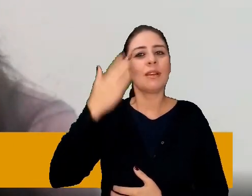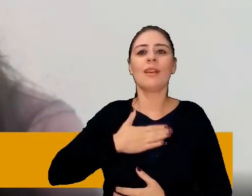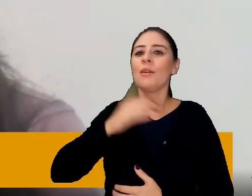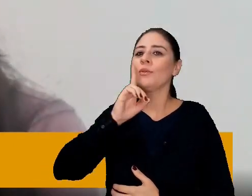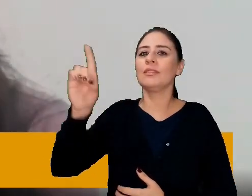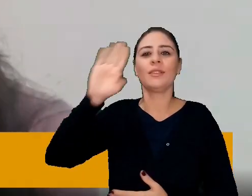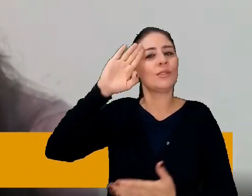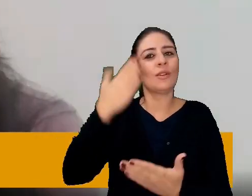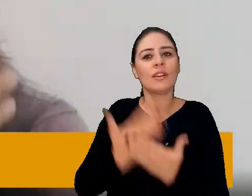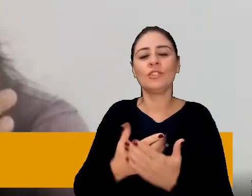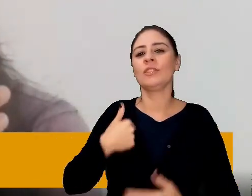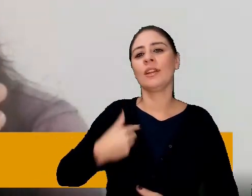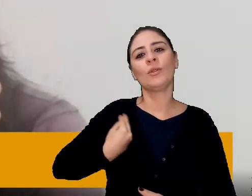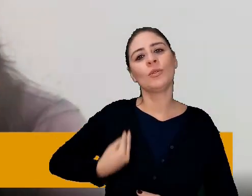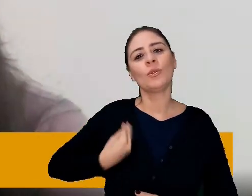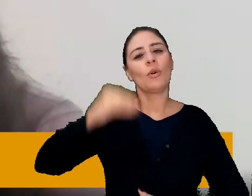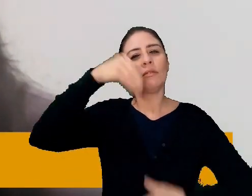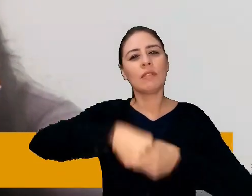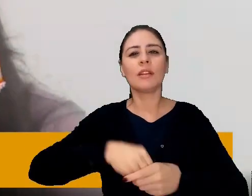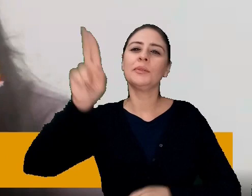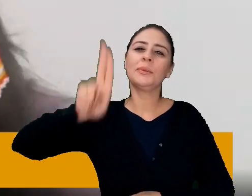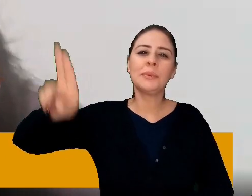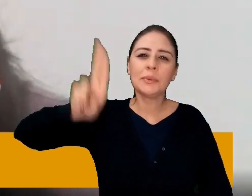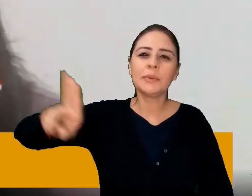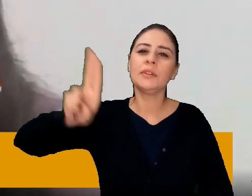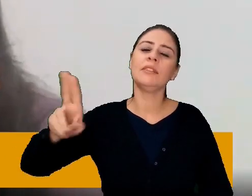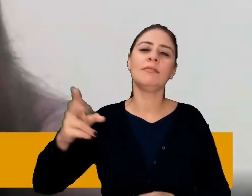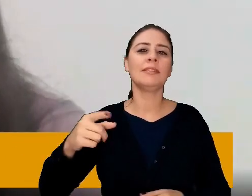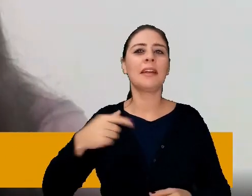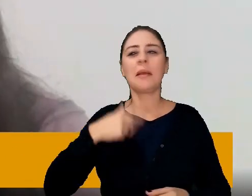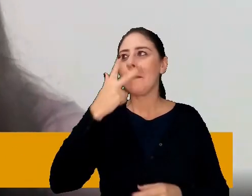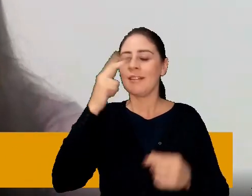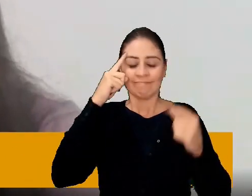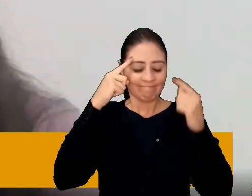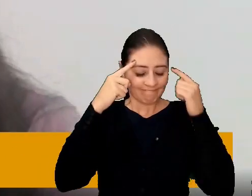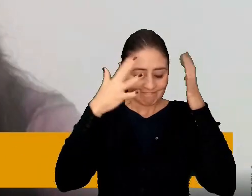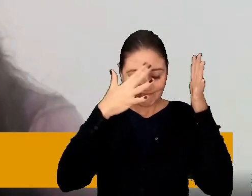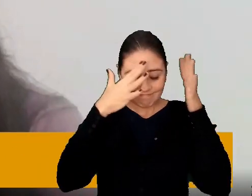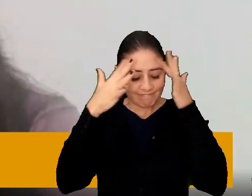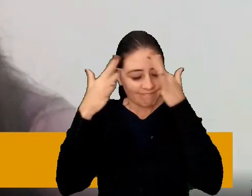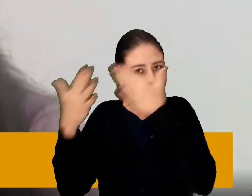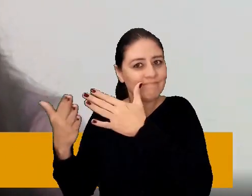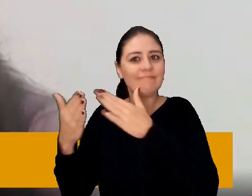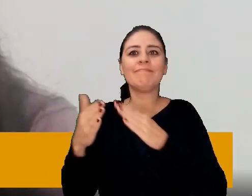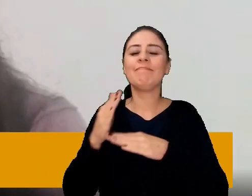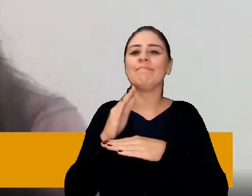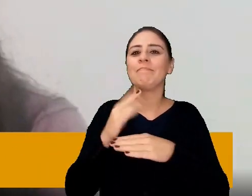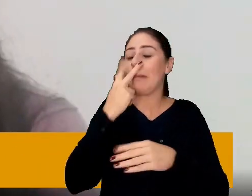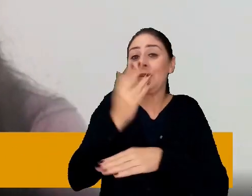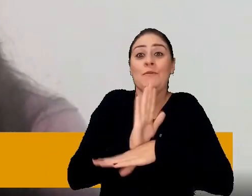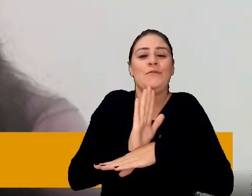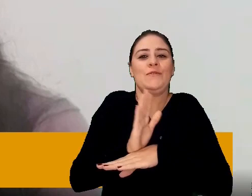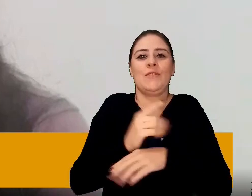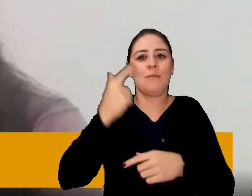eu estou pisando nessa universidade. Tipo, passou um filme, assim, na minha cabeça, porque eu tinha entrado, acho que mais ou